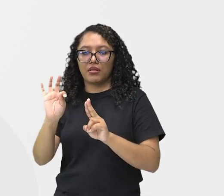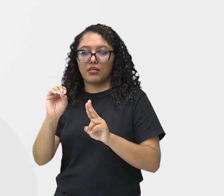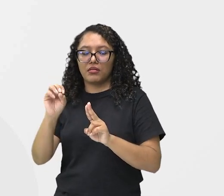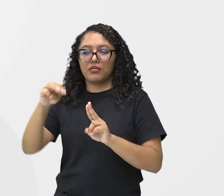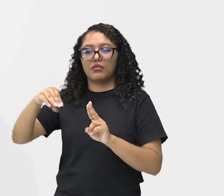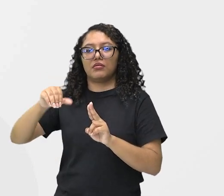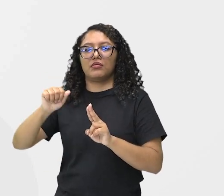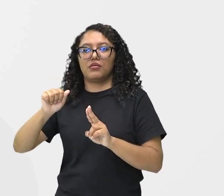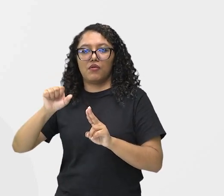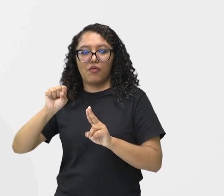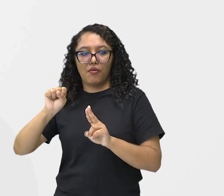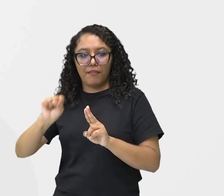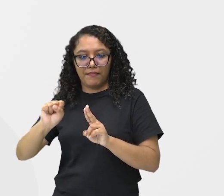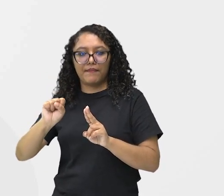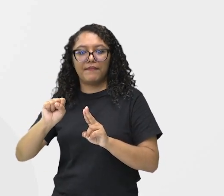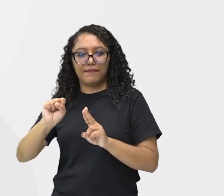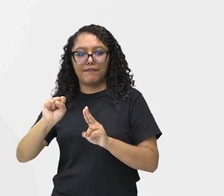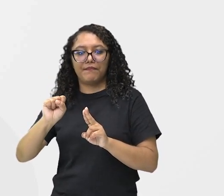e se transformou